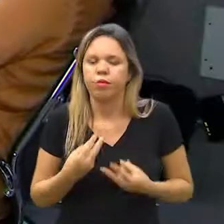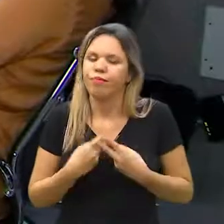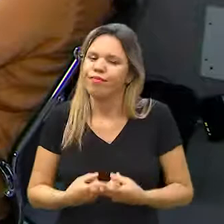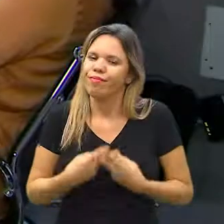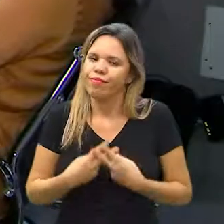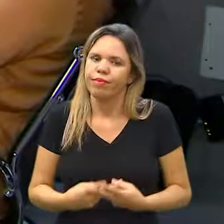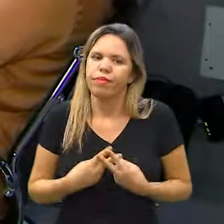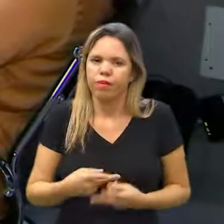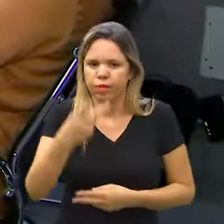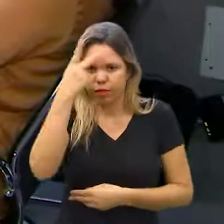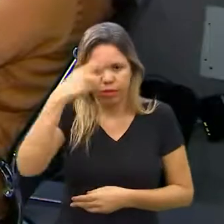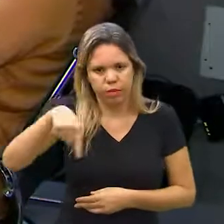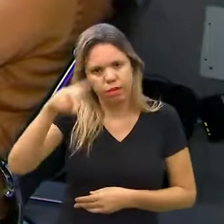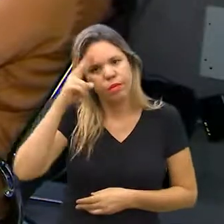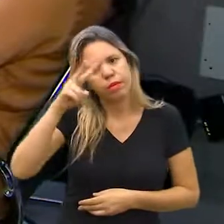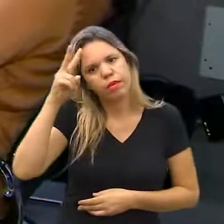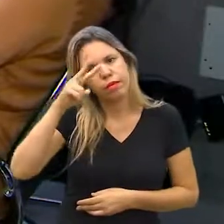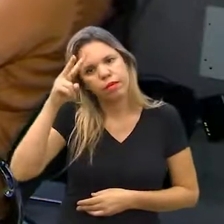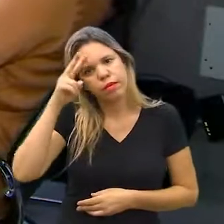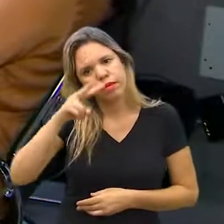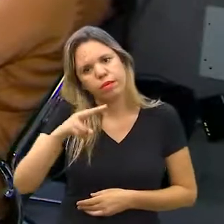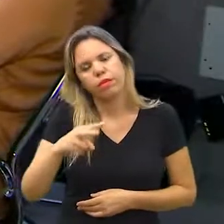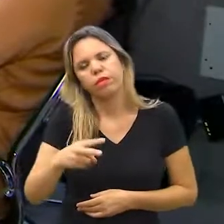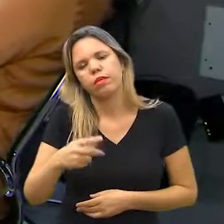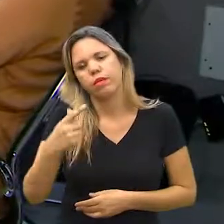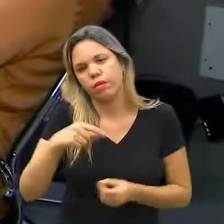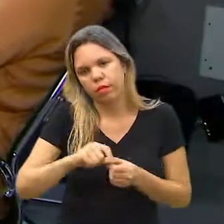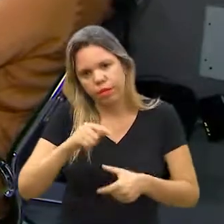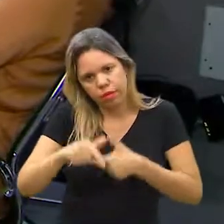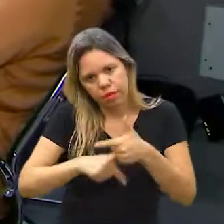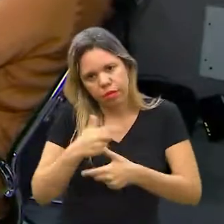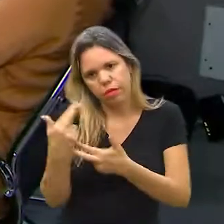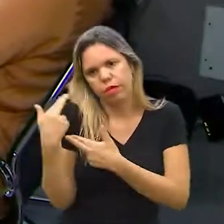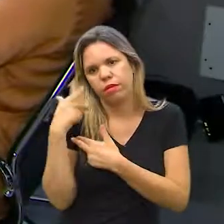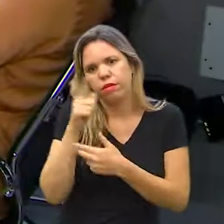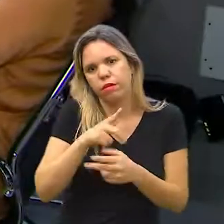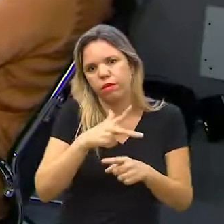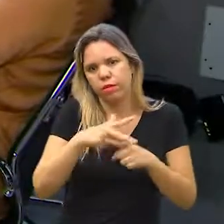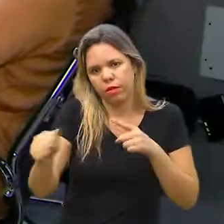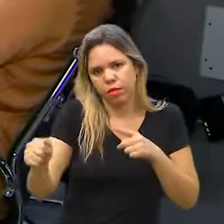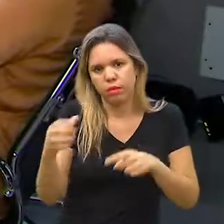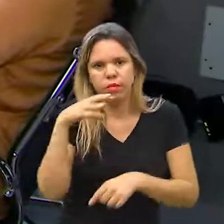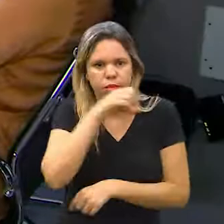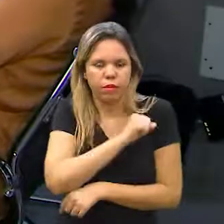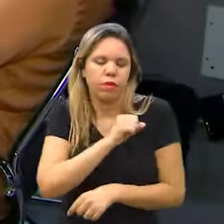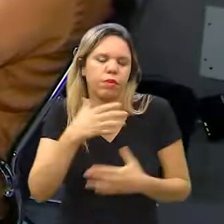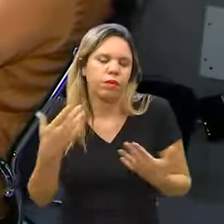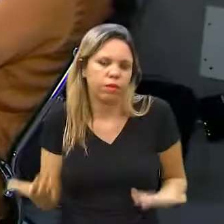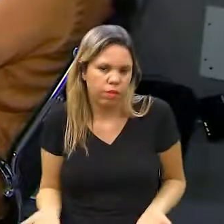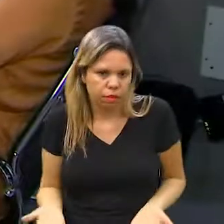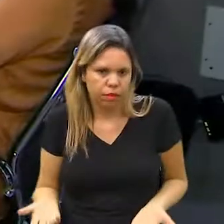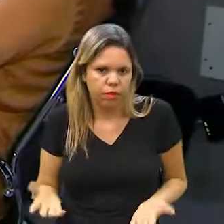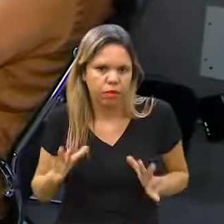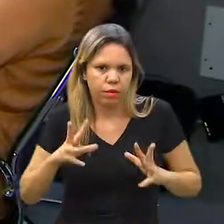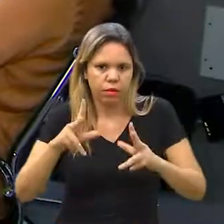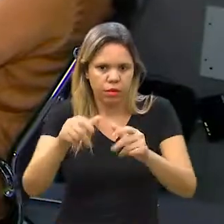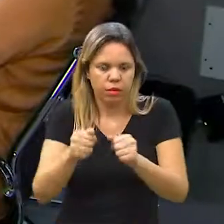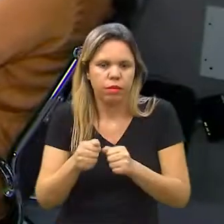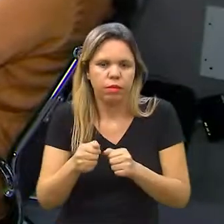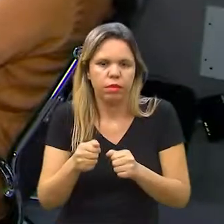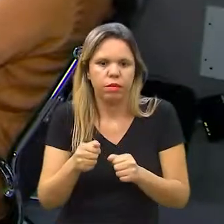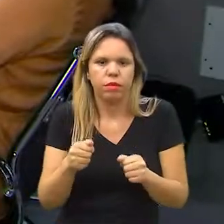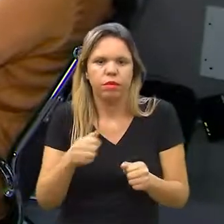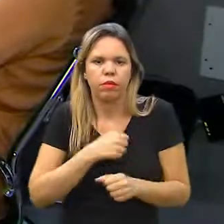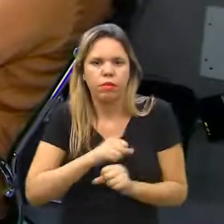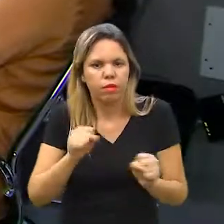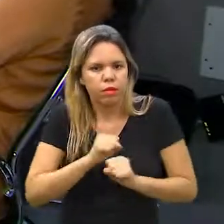paciência as pessoas precisam lembrar que a parte delas precisa ser feita para que a gente consiga sair dessa pandemia o mais rápido possível todo mundo